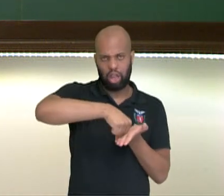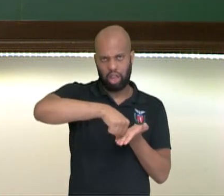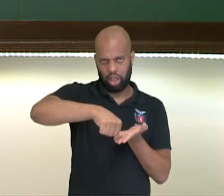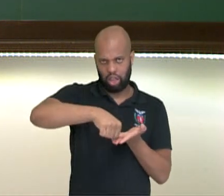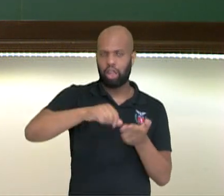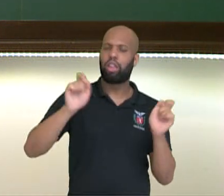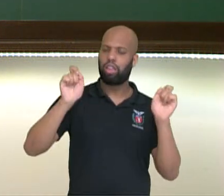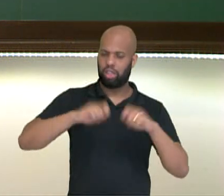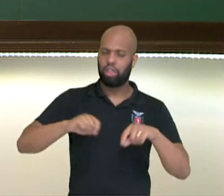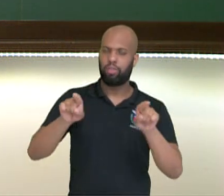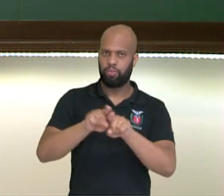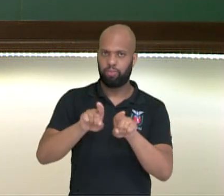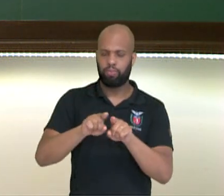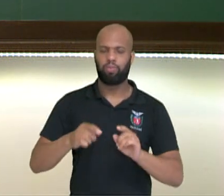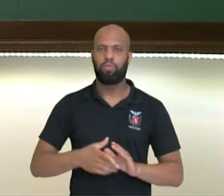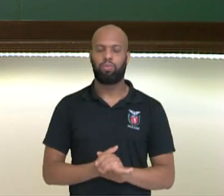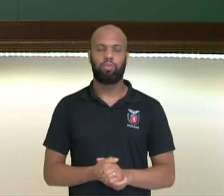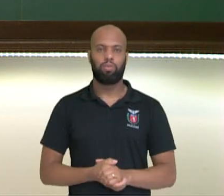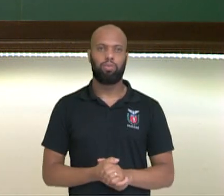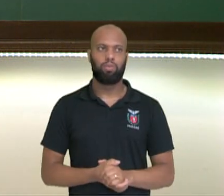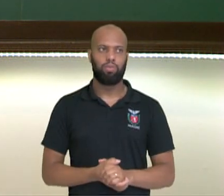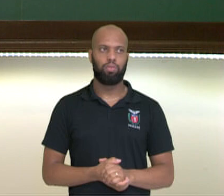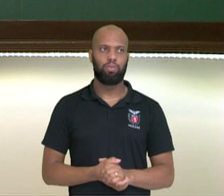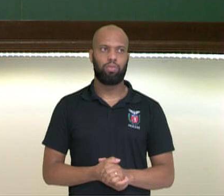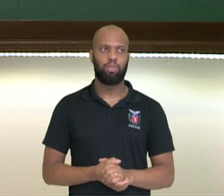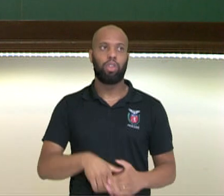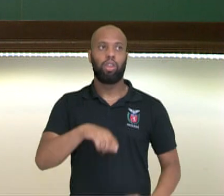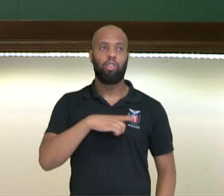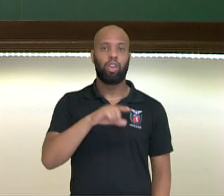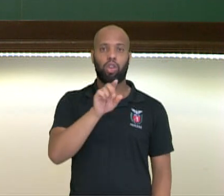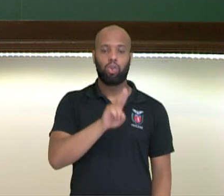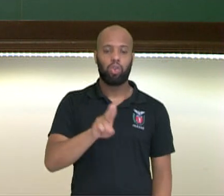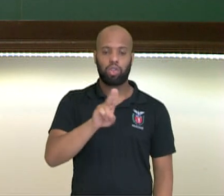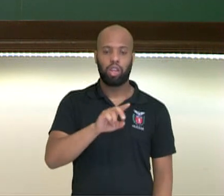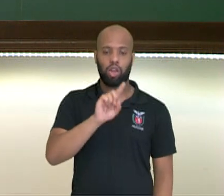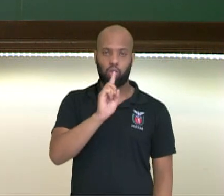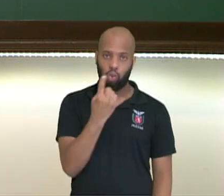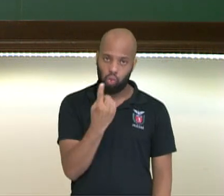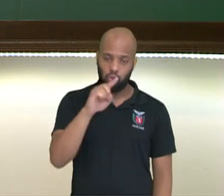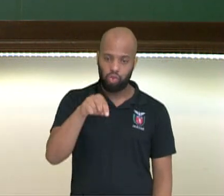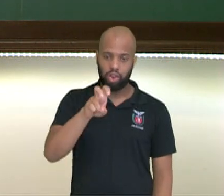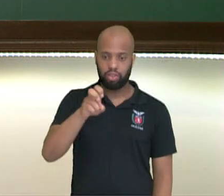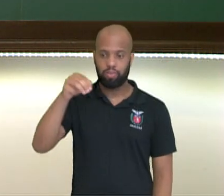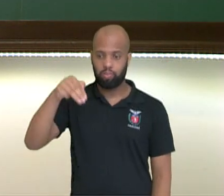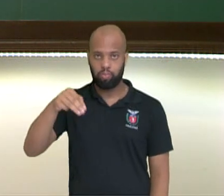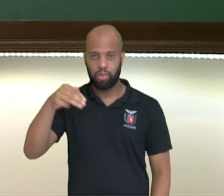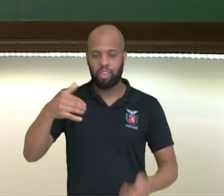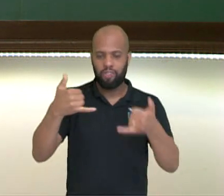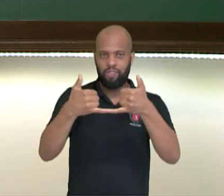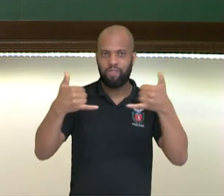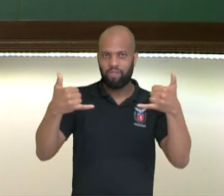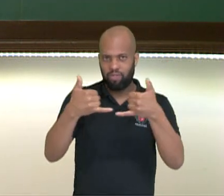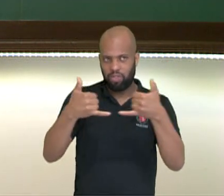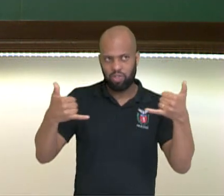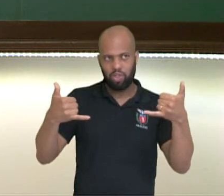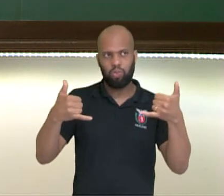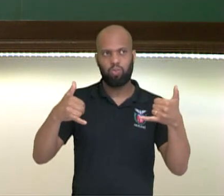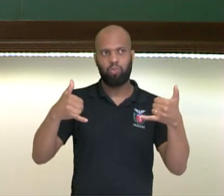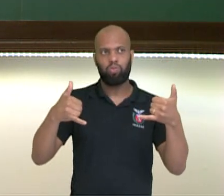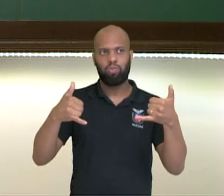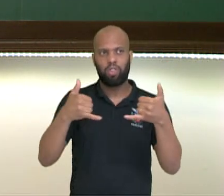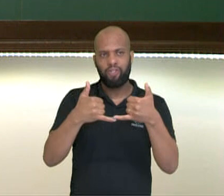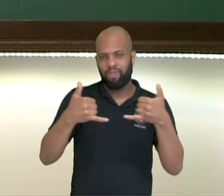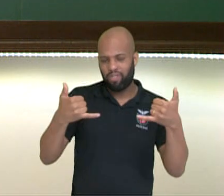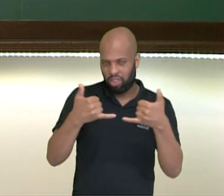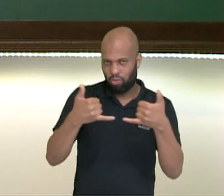colante e colar. 1,5 metros de fio 10, ou barbante ou fio de linha. Você não vai usar tudo isso,